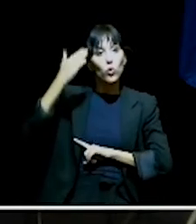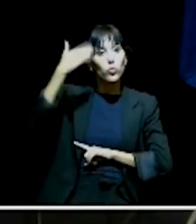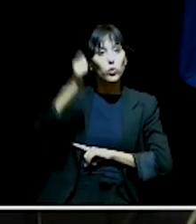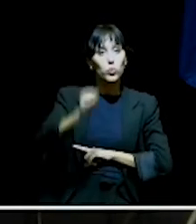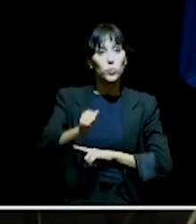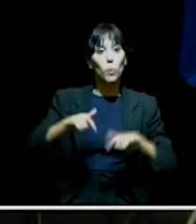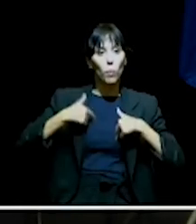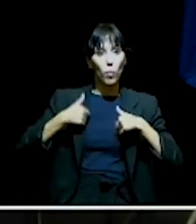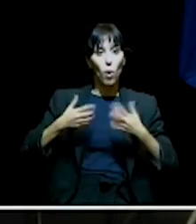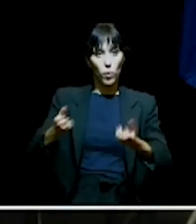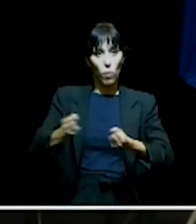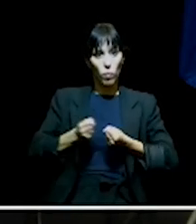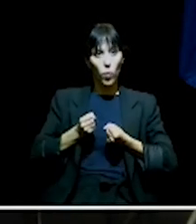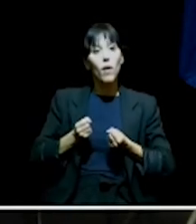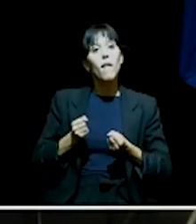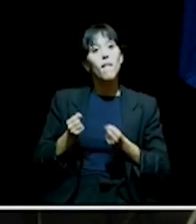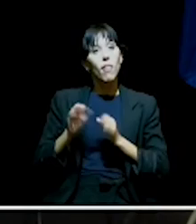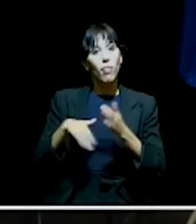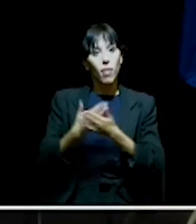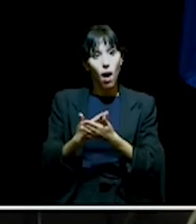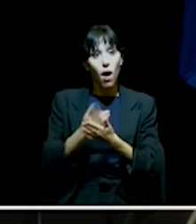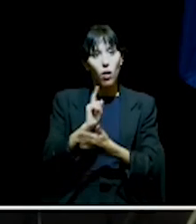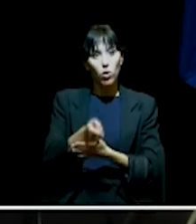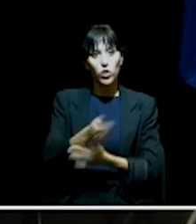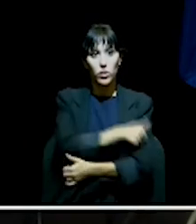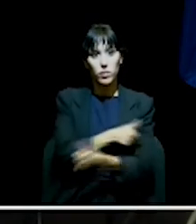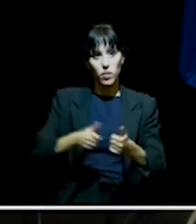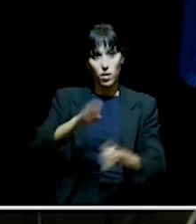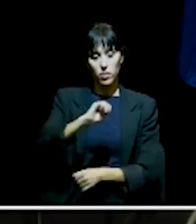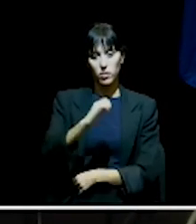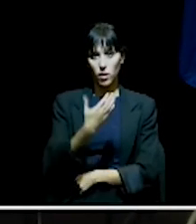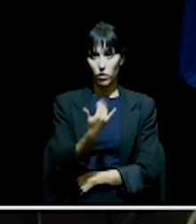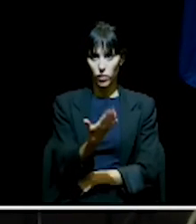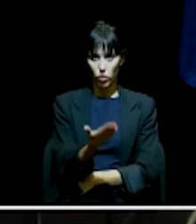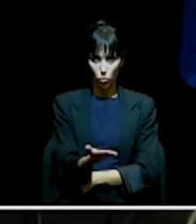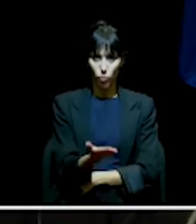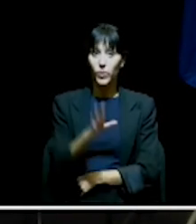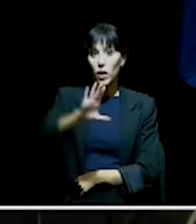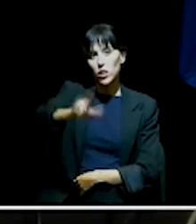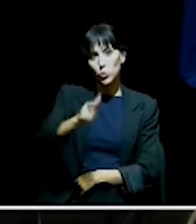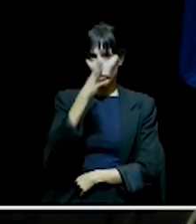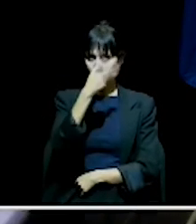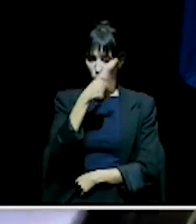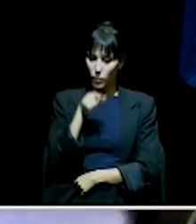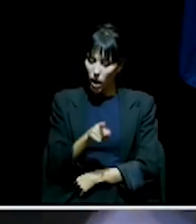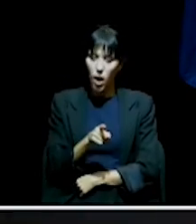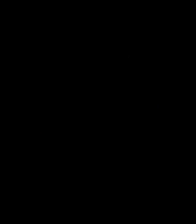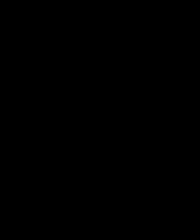e a transformar-se para serem cidades do século XXI. Lisboa, infelizmente, não é uma delas.